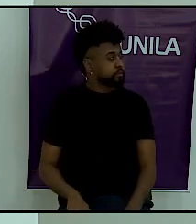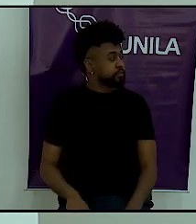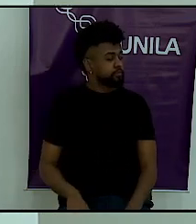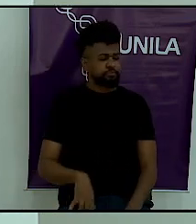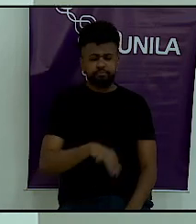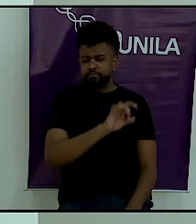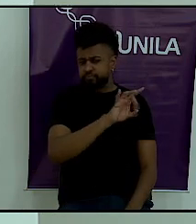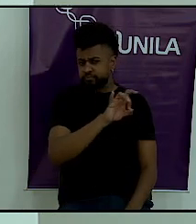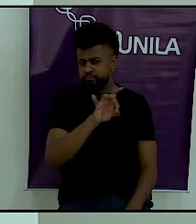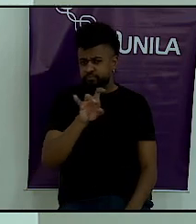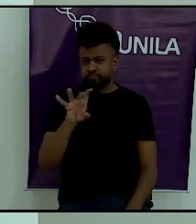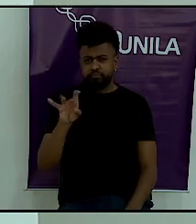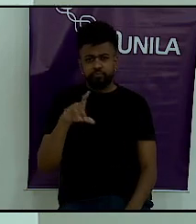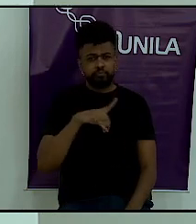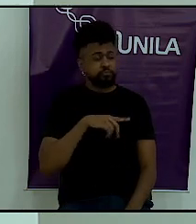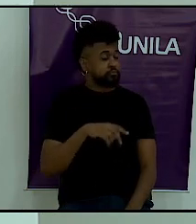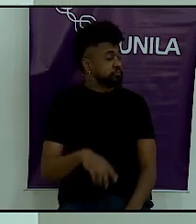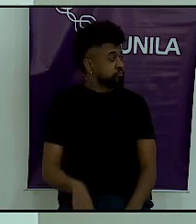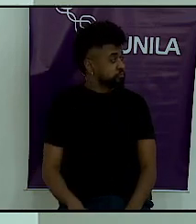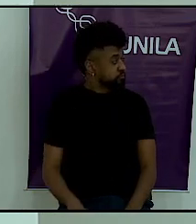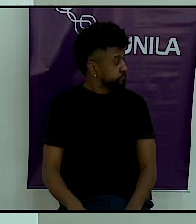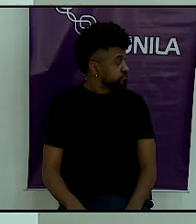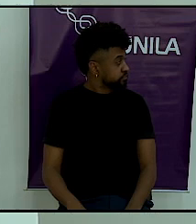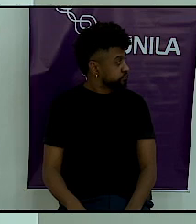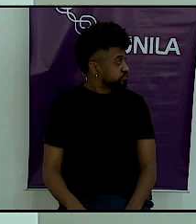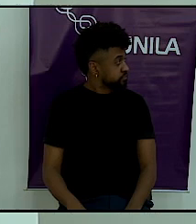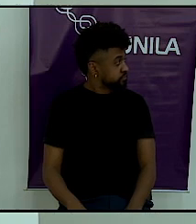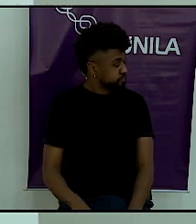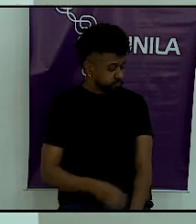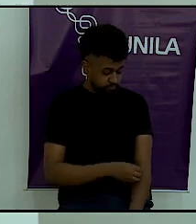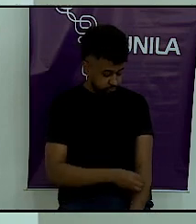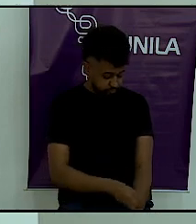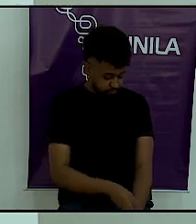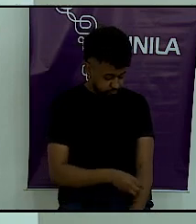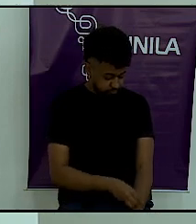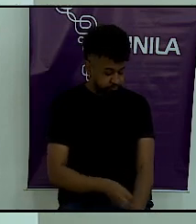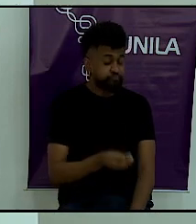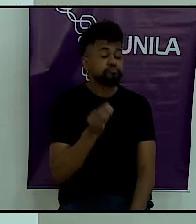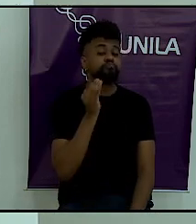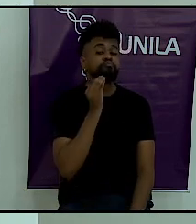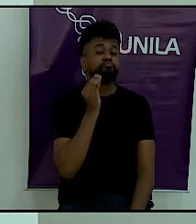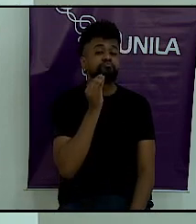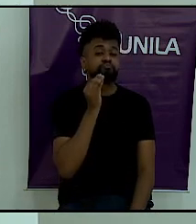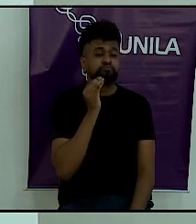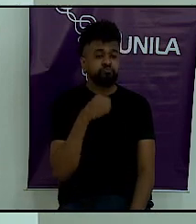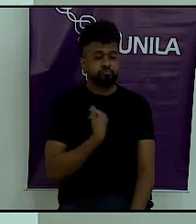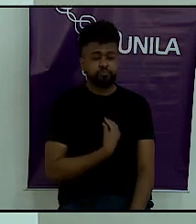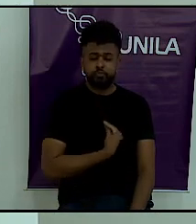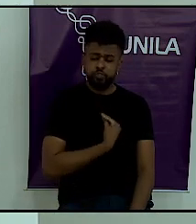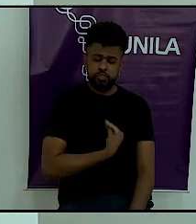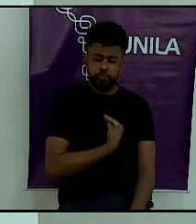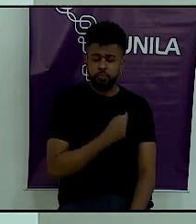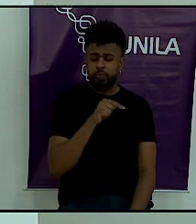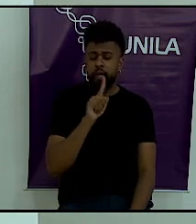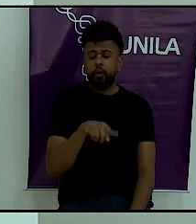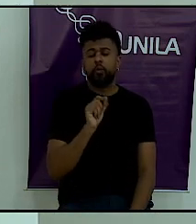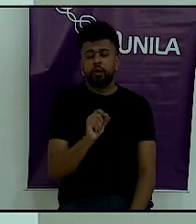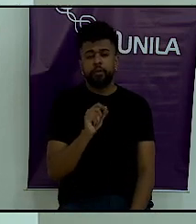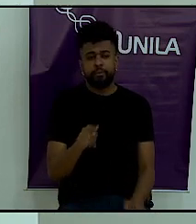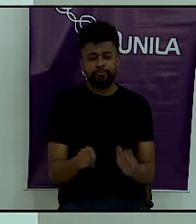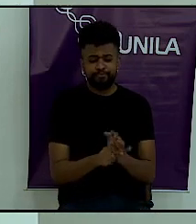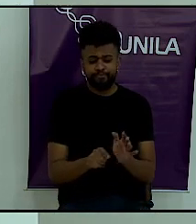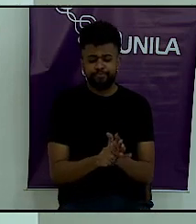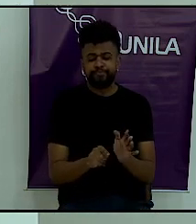ilustrar, nós temos outros 5 NATs. A oportunidade que nós identificamos aqui seria